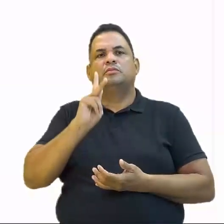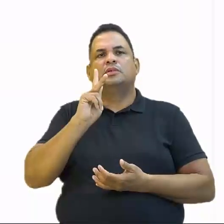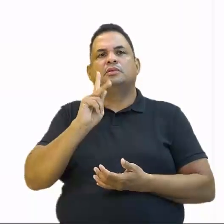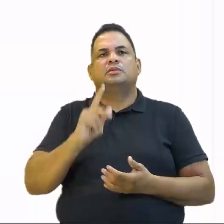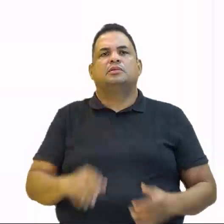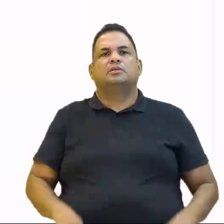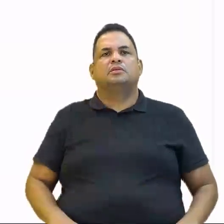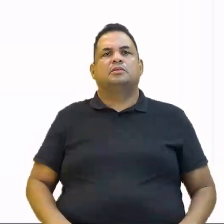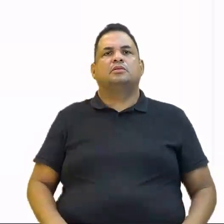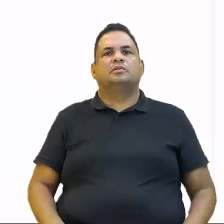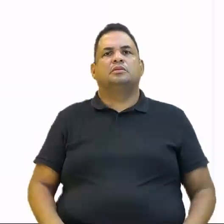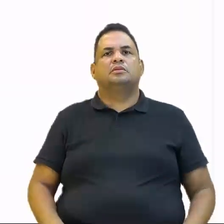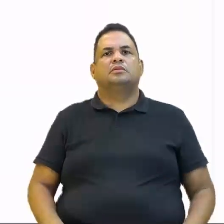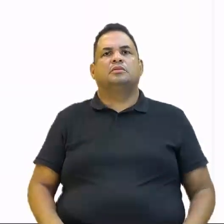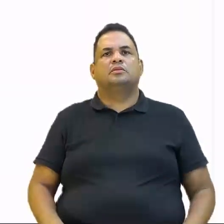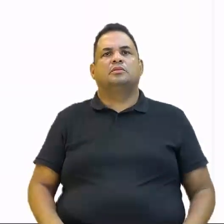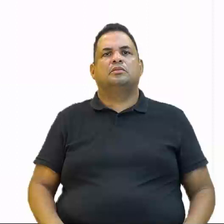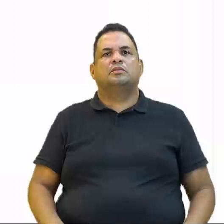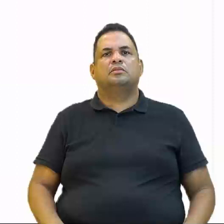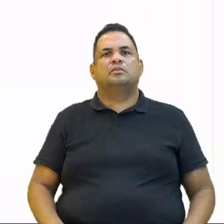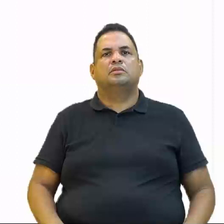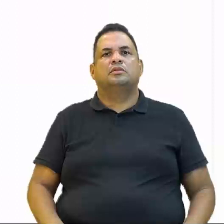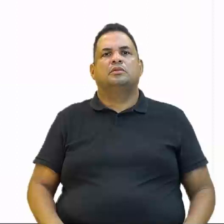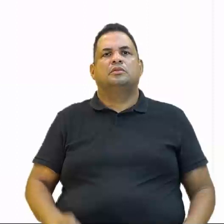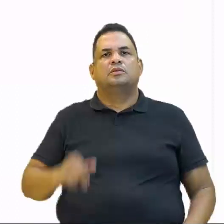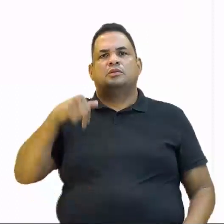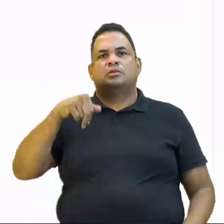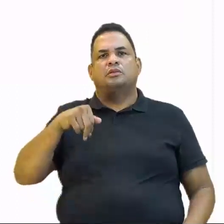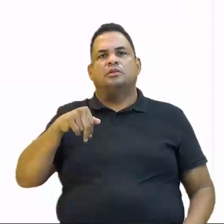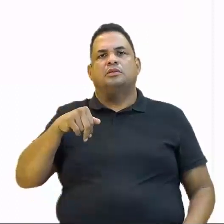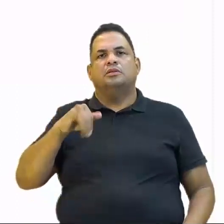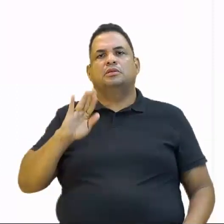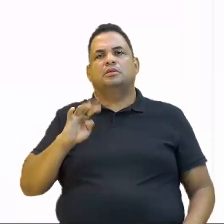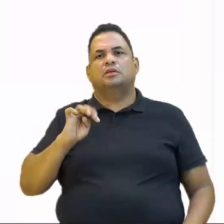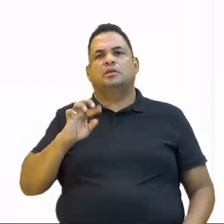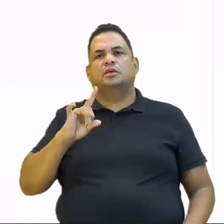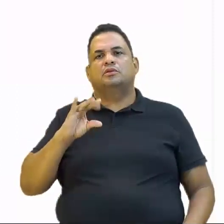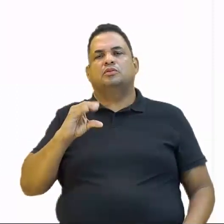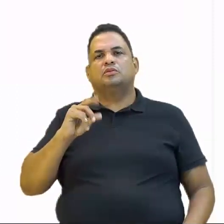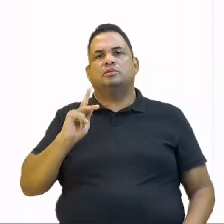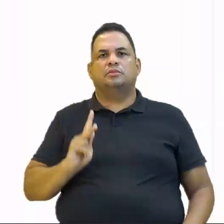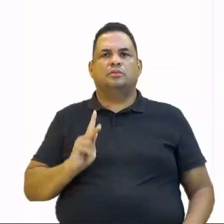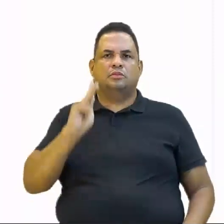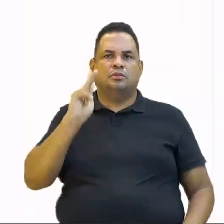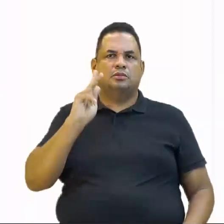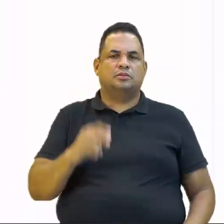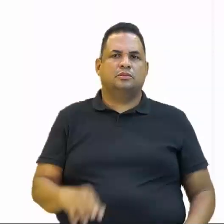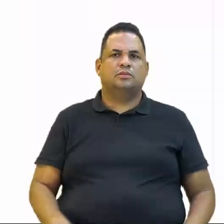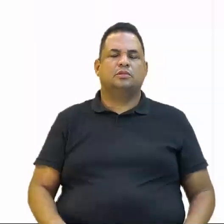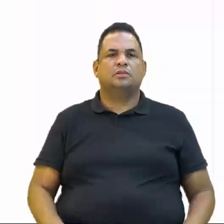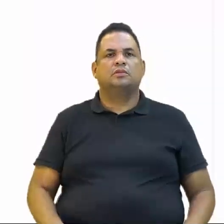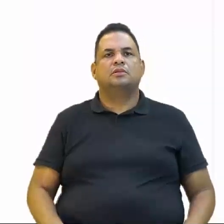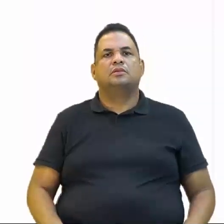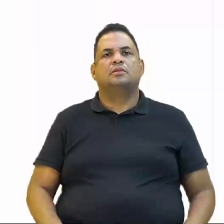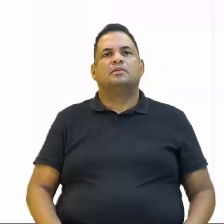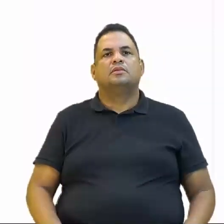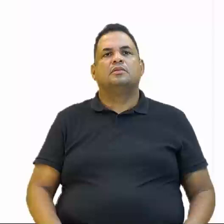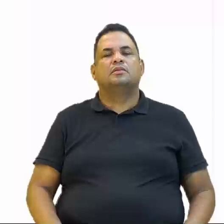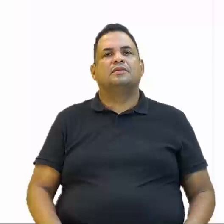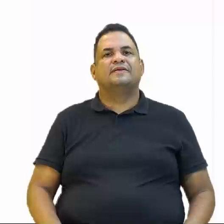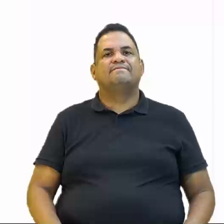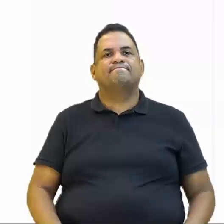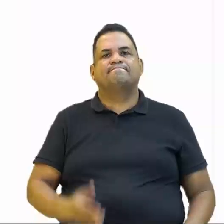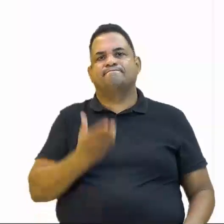potássio e, por último, do nitrato de potássio. Então, são